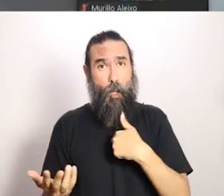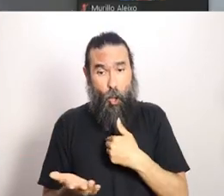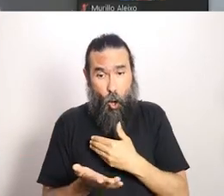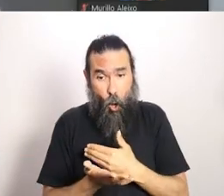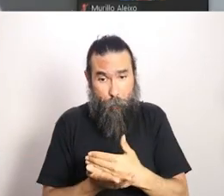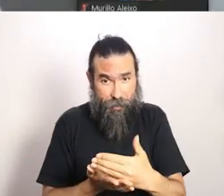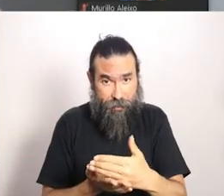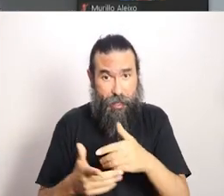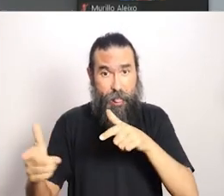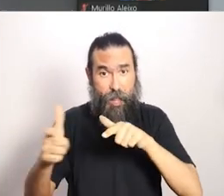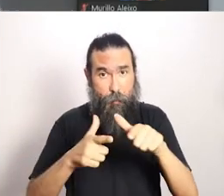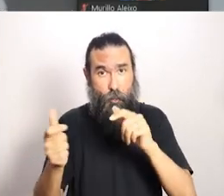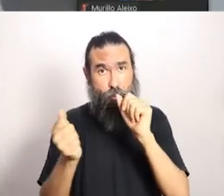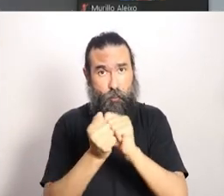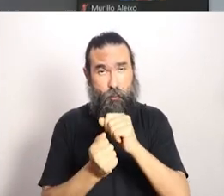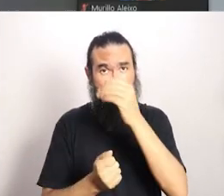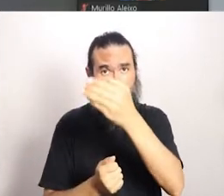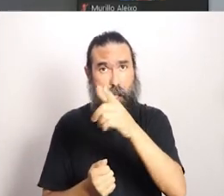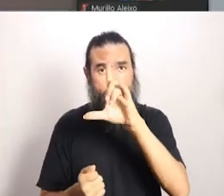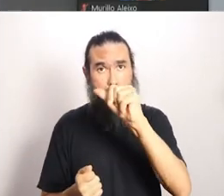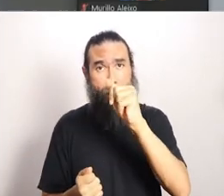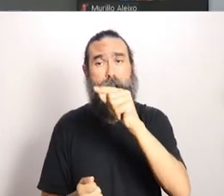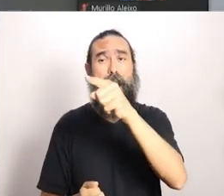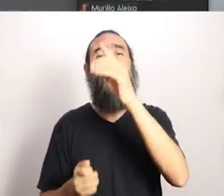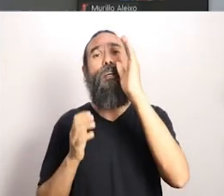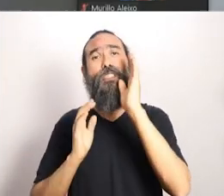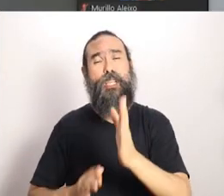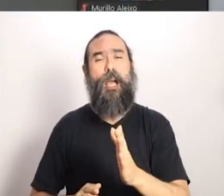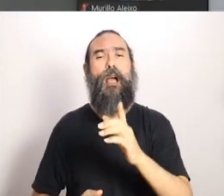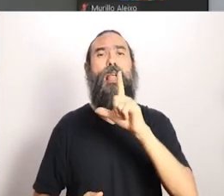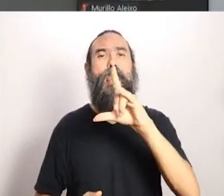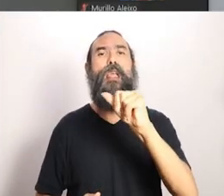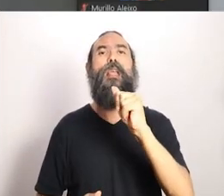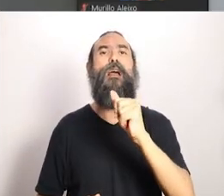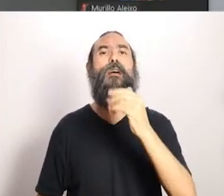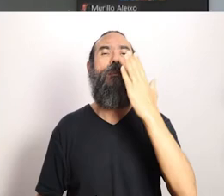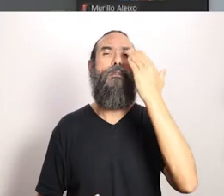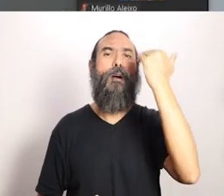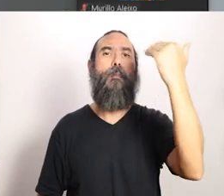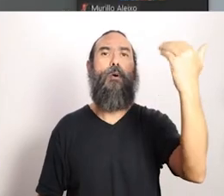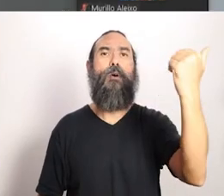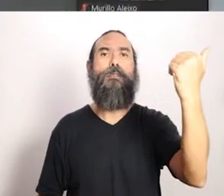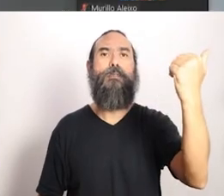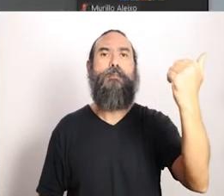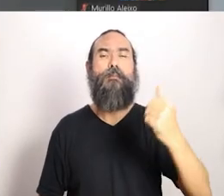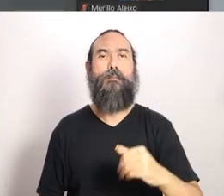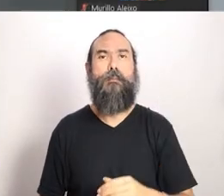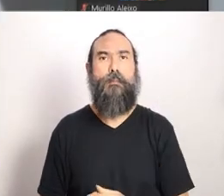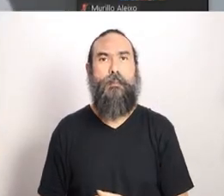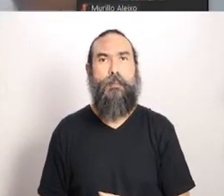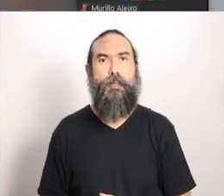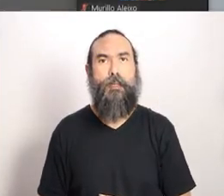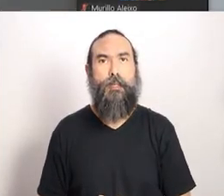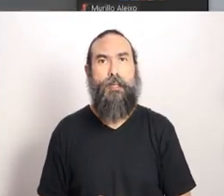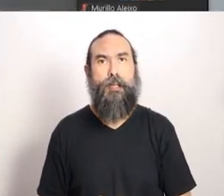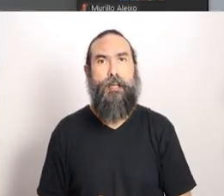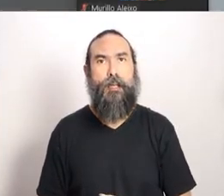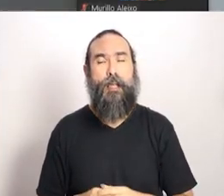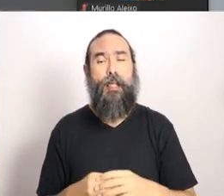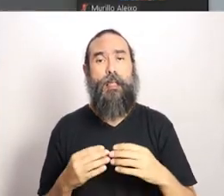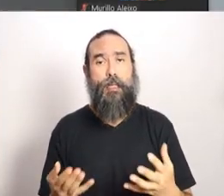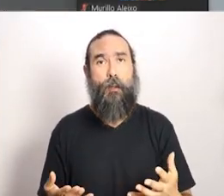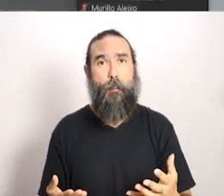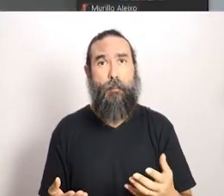era Lia há muito tempo, né? Ponto, né? Agora, o meu trabalho é fazer com que Lia usufrua